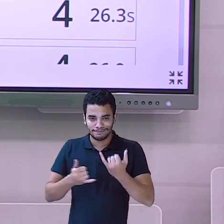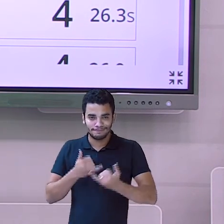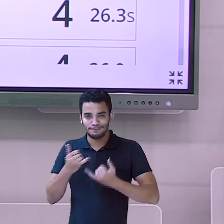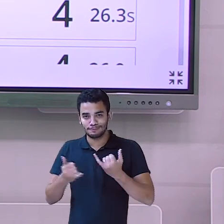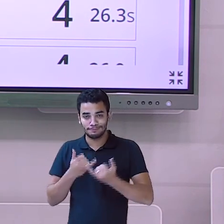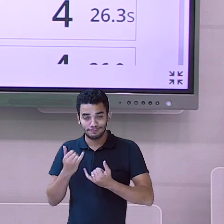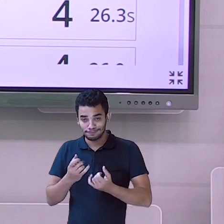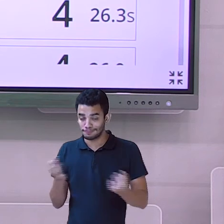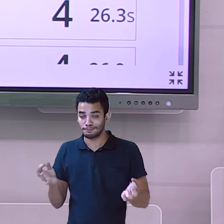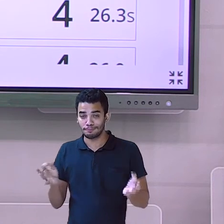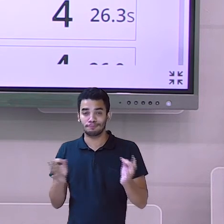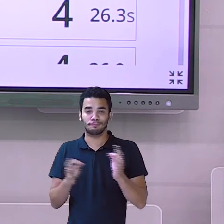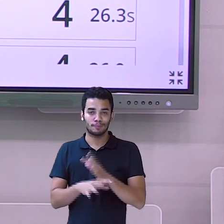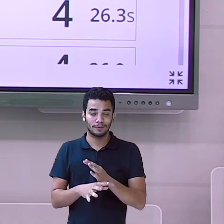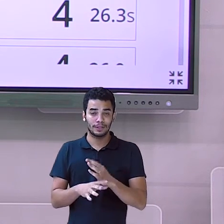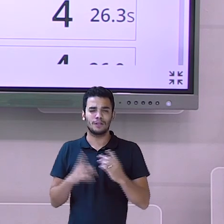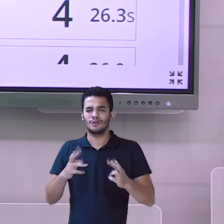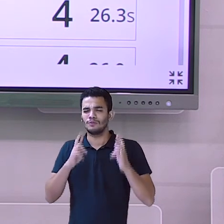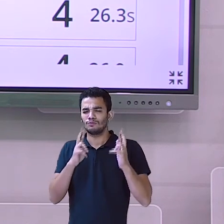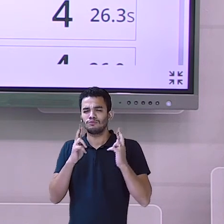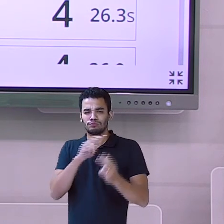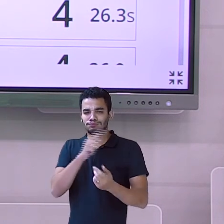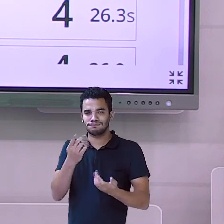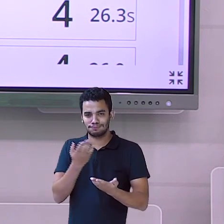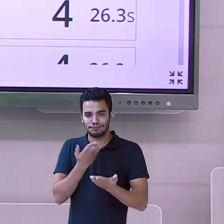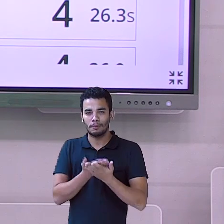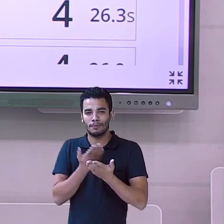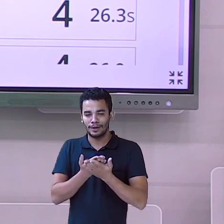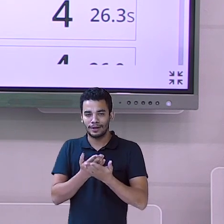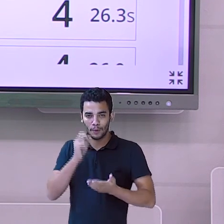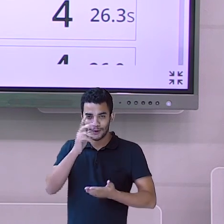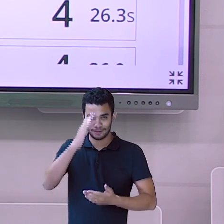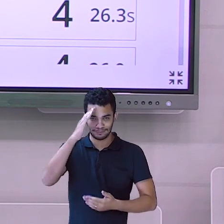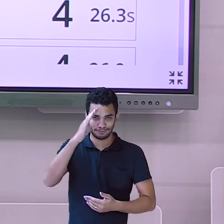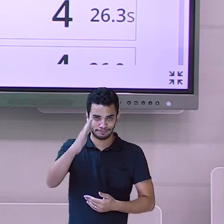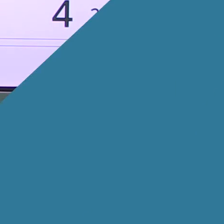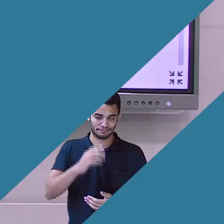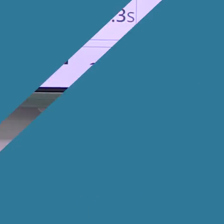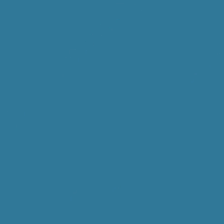mais estudantes joguem o nosso jogo. Até a próxima aula.